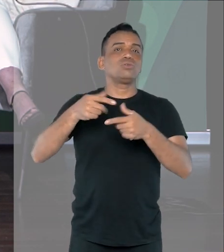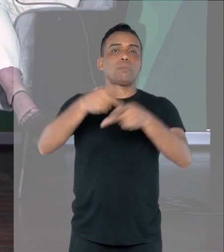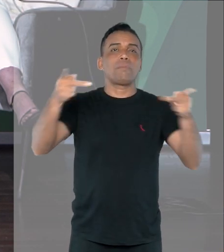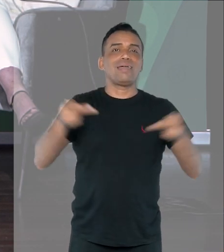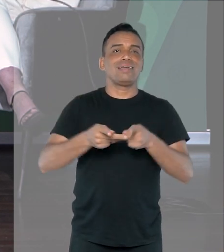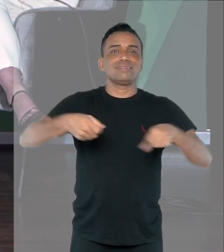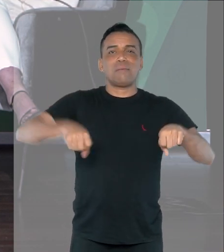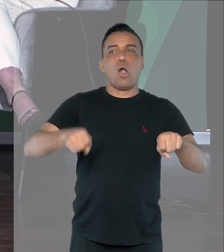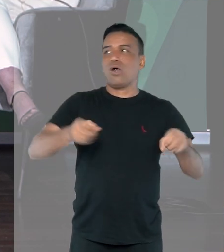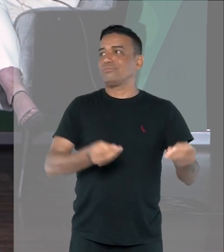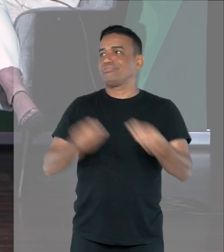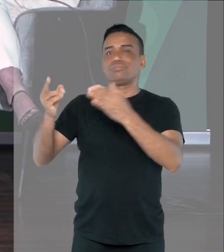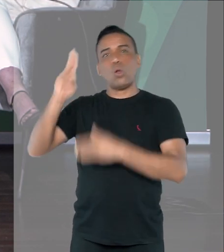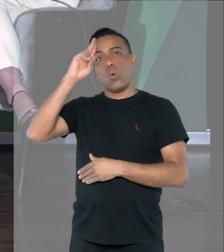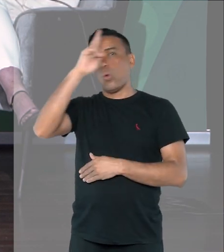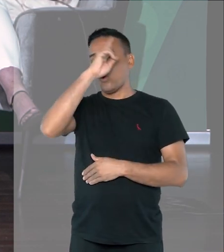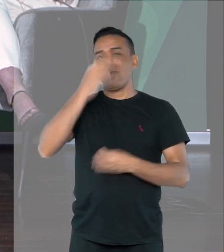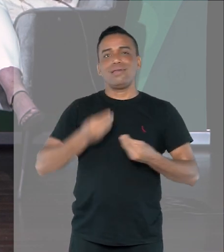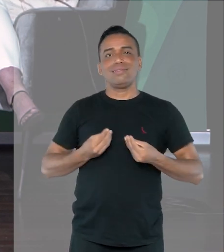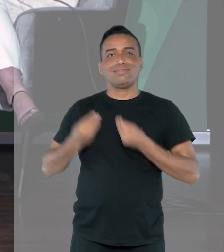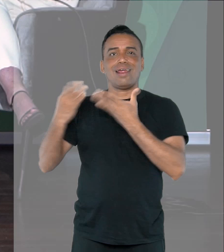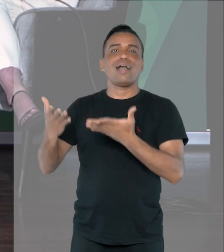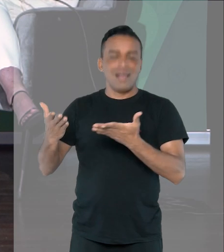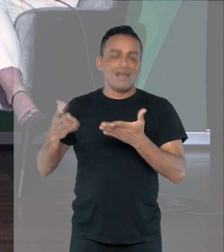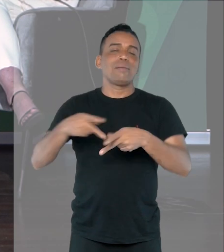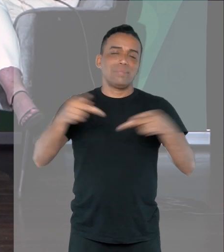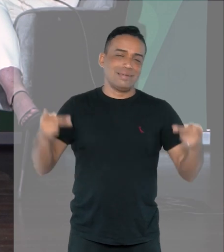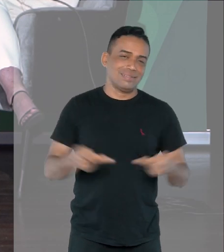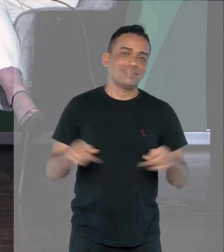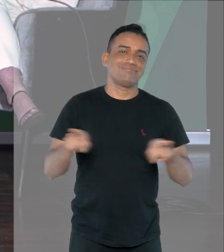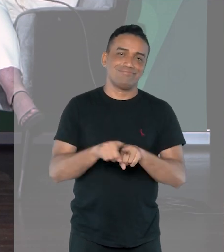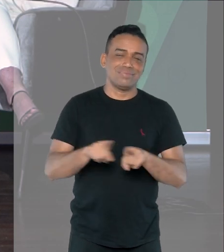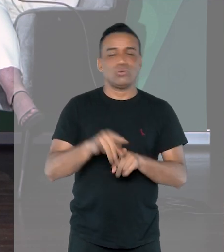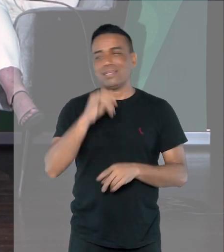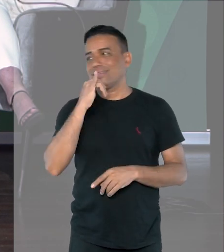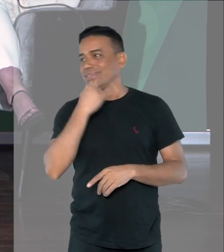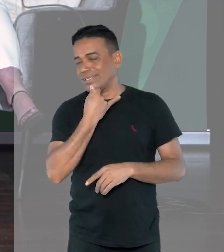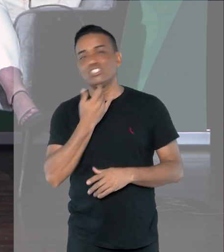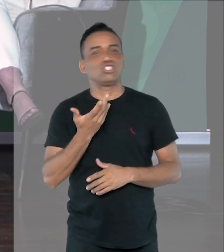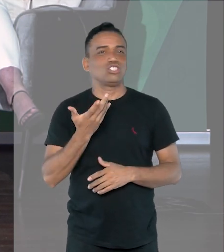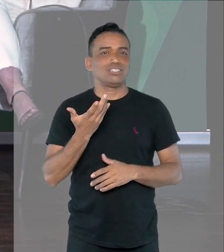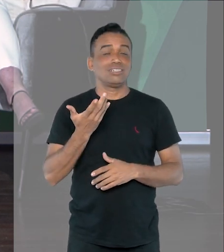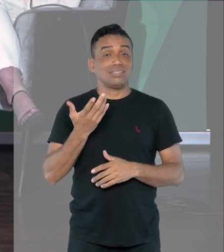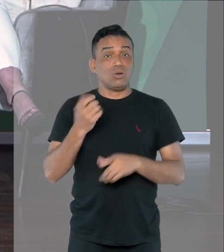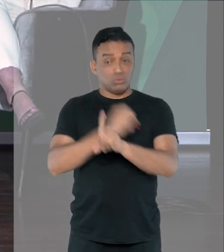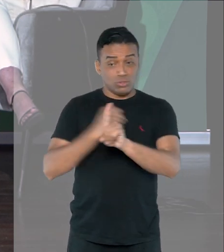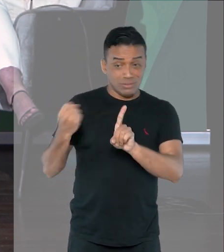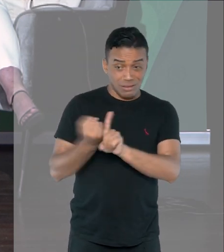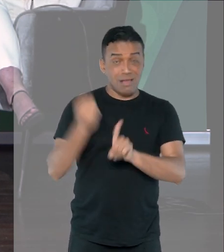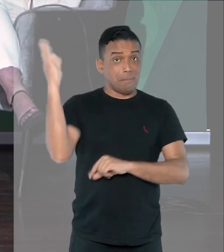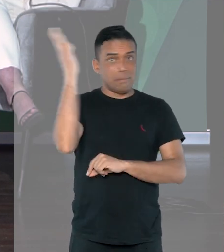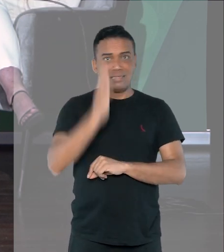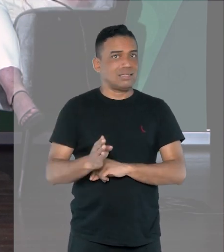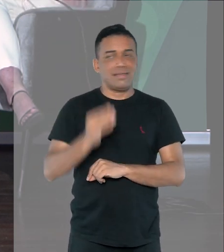escolha vai ser entre fazer Uber e entregar pizza, porque está muito triste para o nosso lado, e a sociedade brasileira não